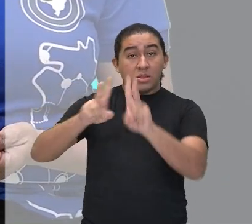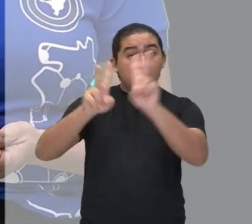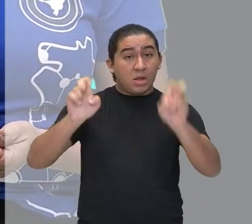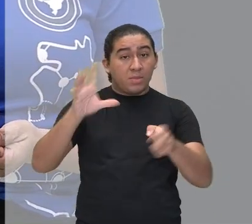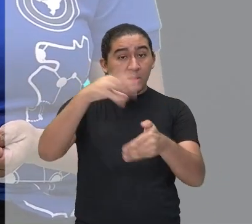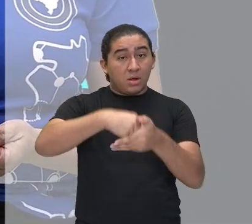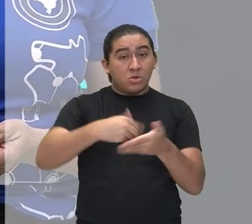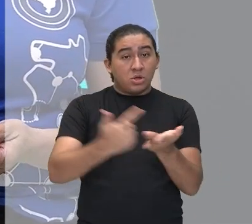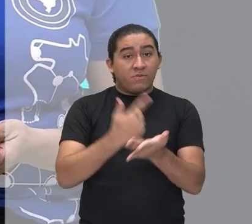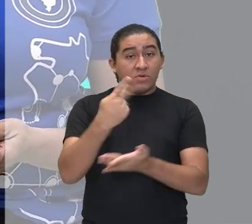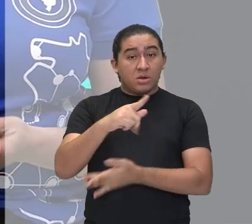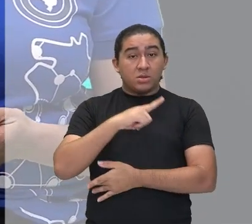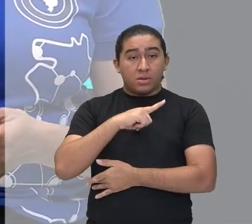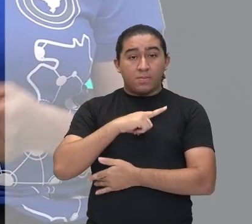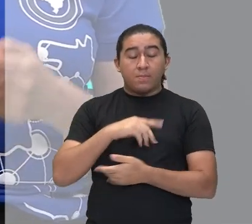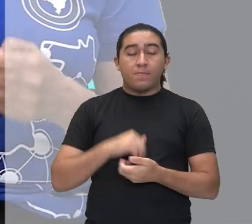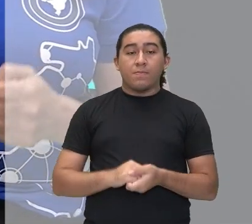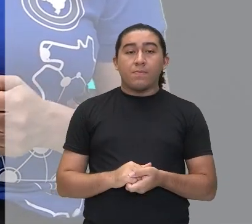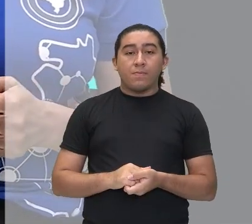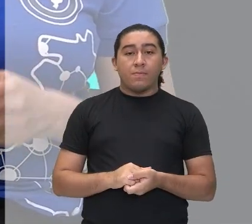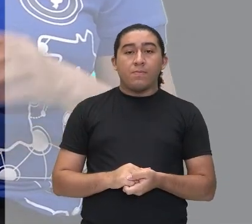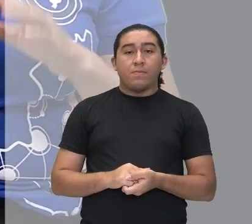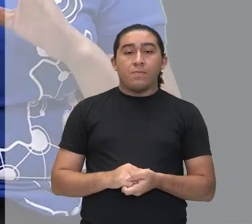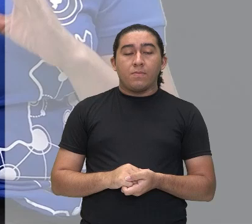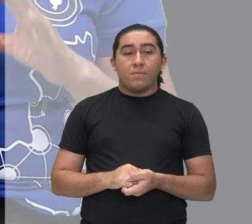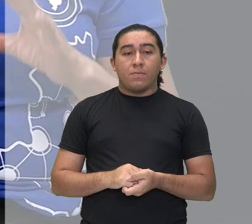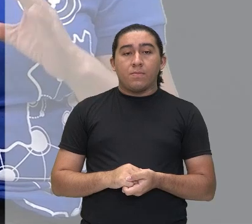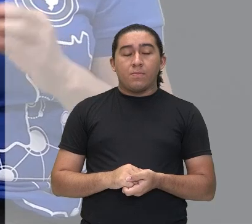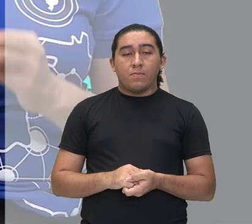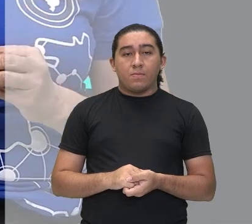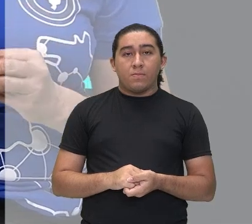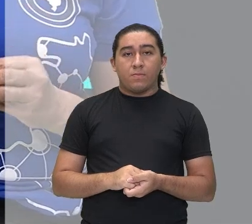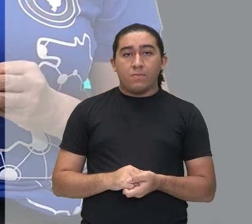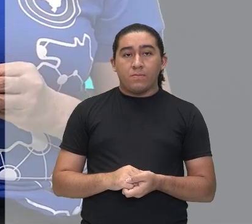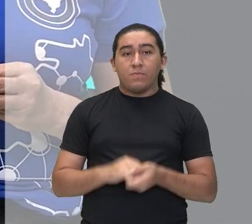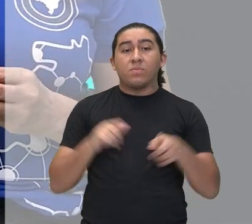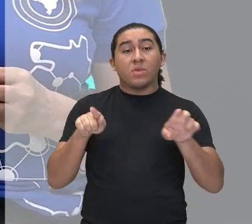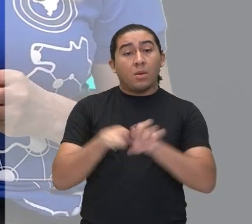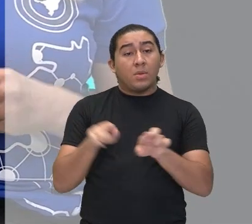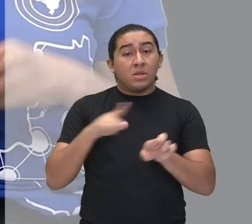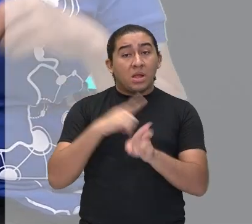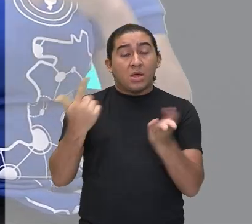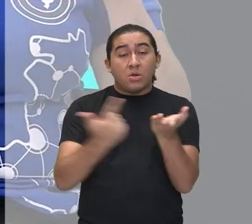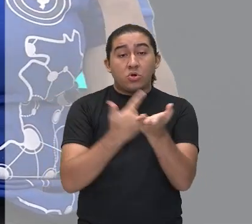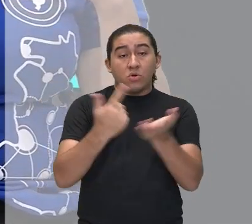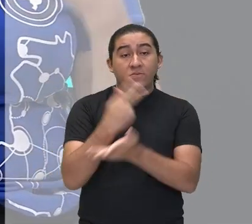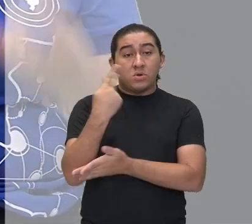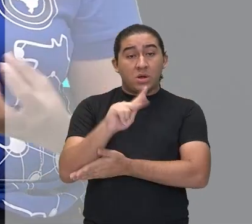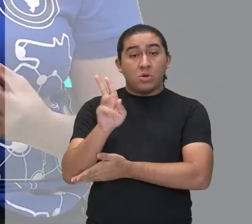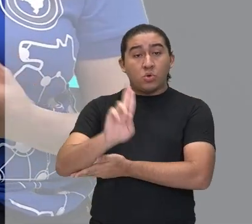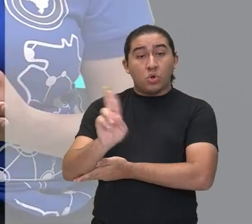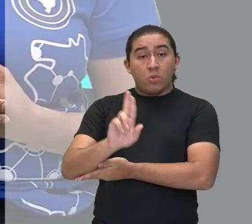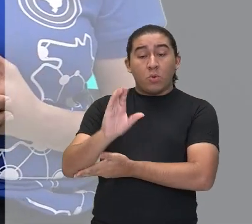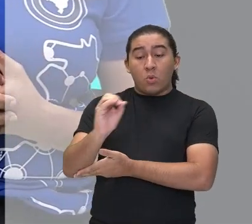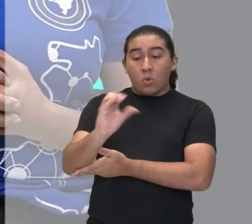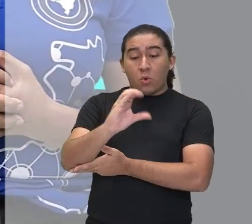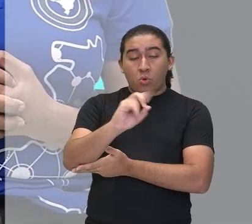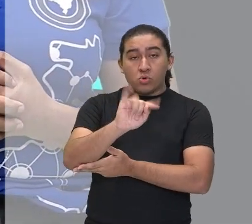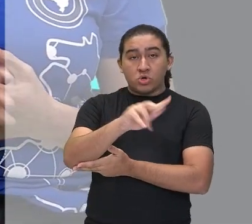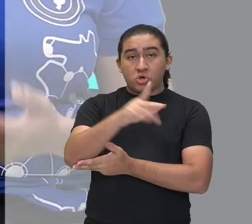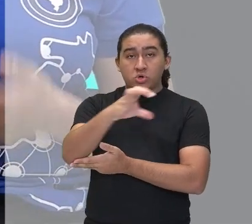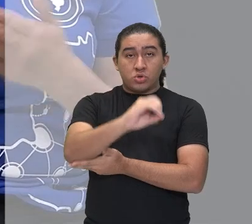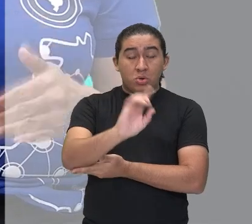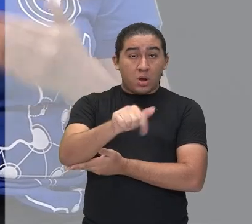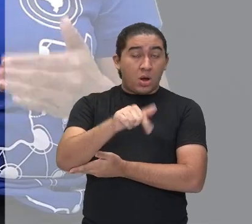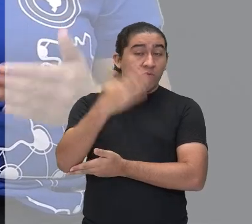racismo. Vamos ver mais. Então, ele também tem O Cortiço, que é uma obra, né, bastante